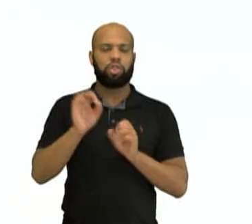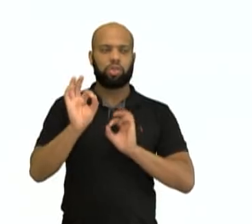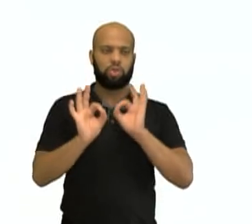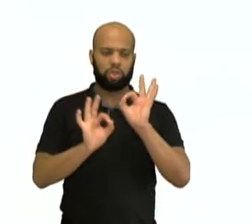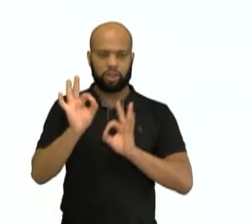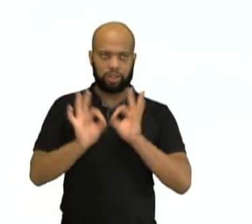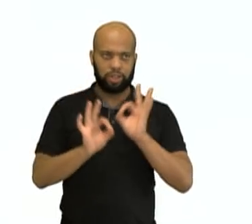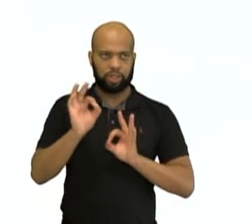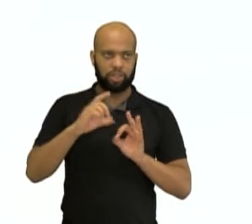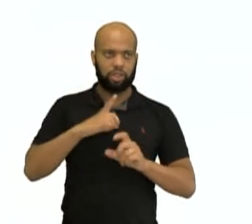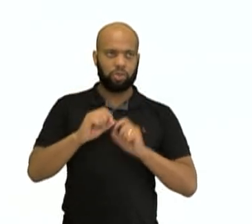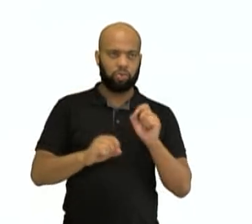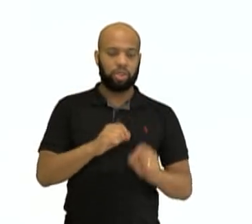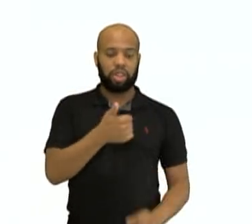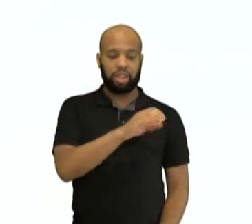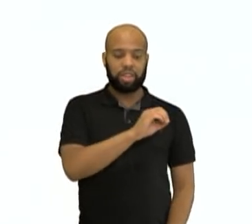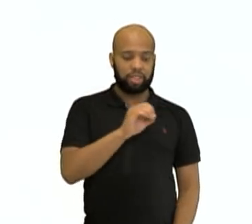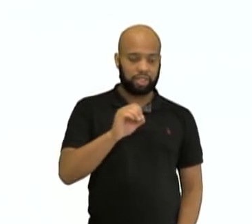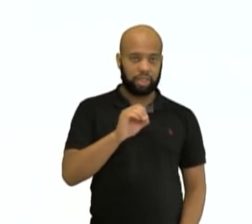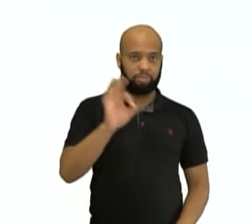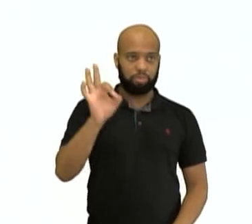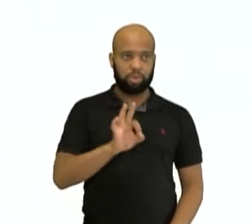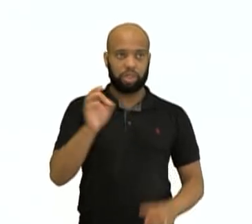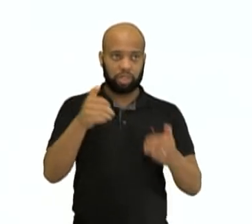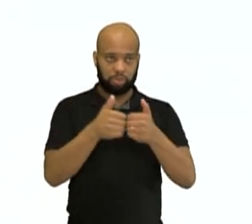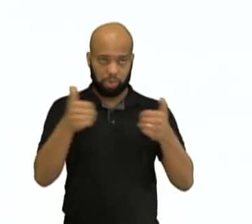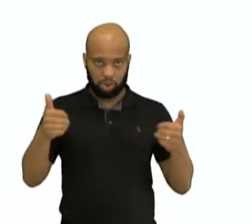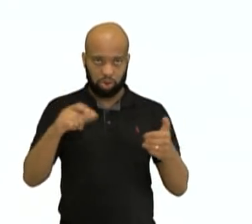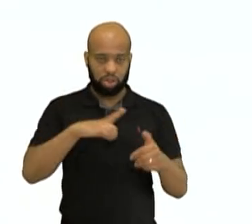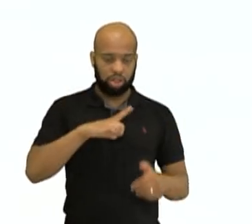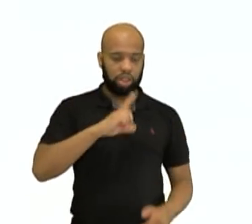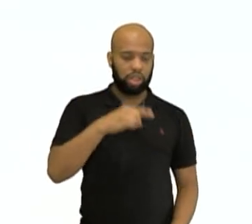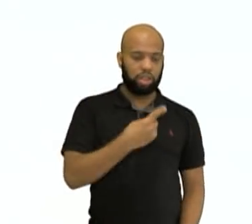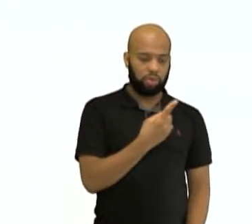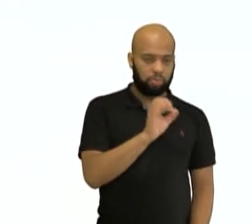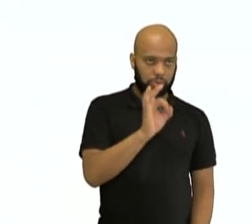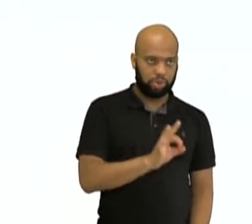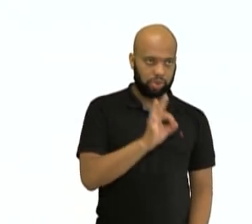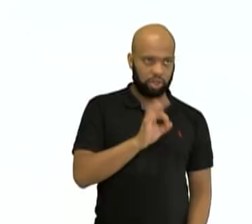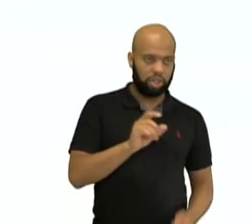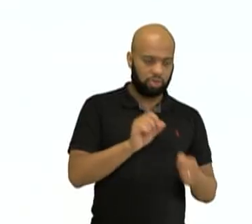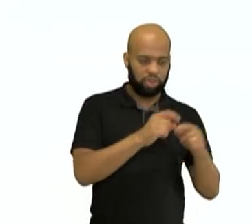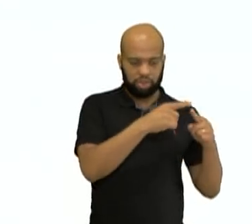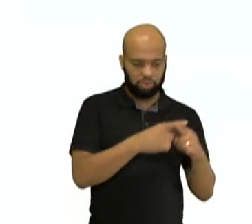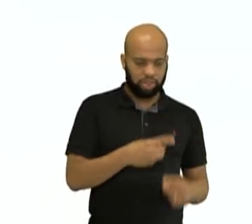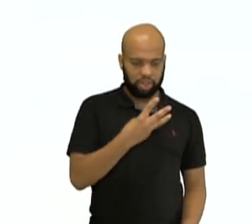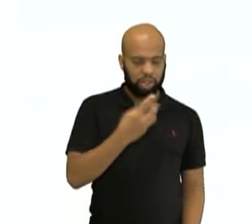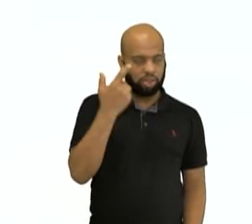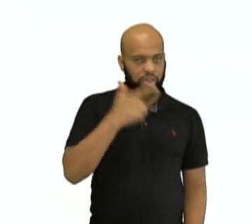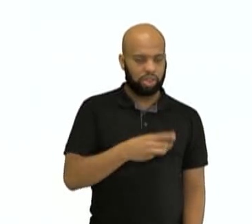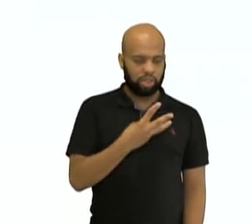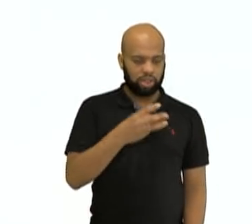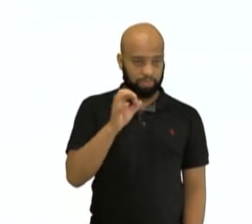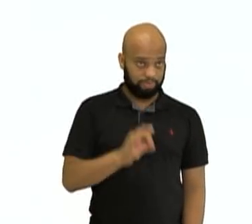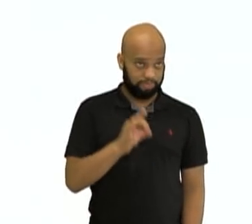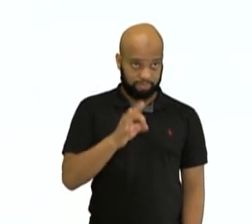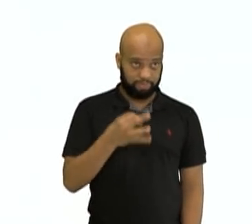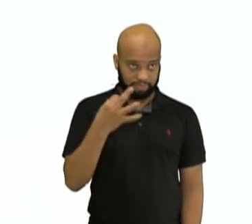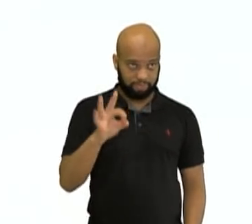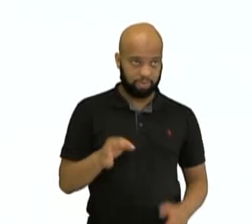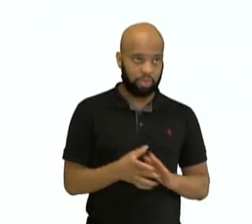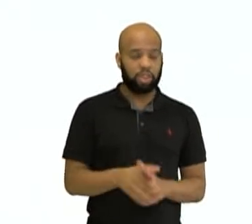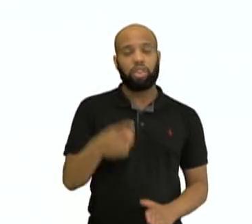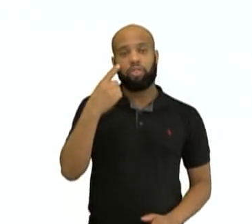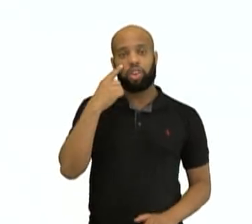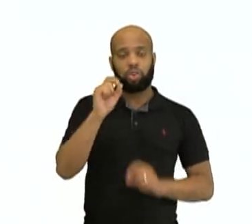dividi 100% em 100 partes. Então, agora eu tenho 1%. E multipliquei por 3 para chegar no 3%. O